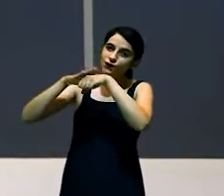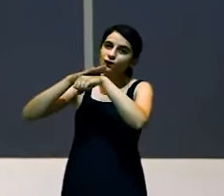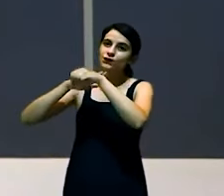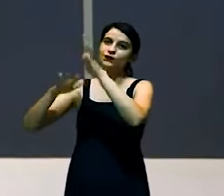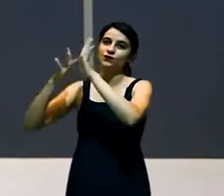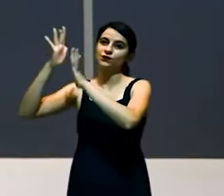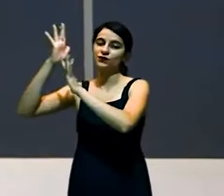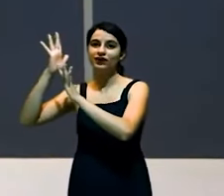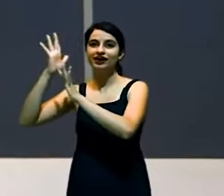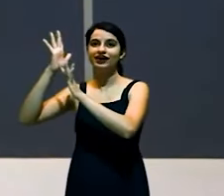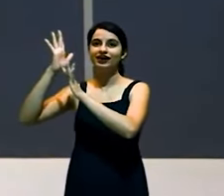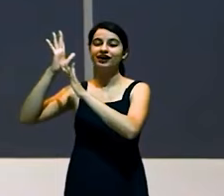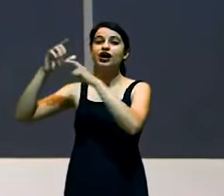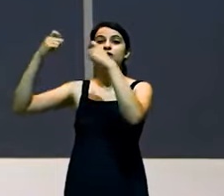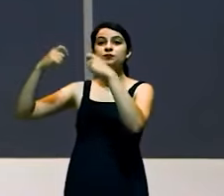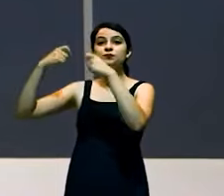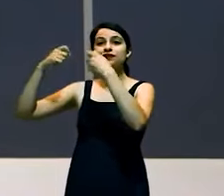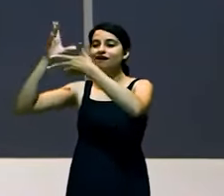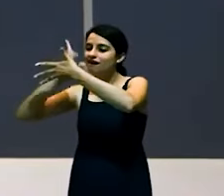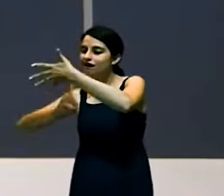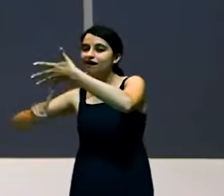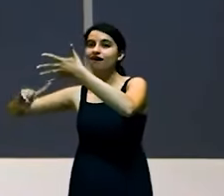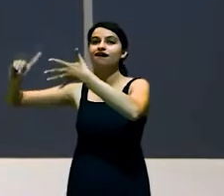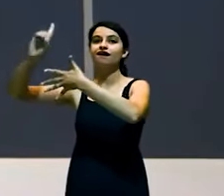Coloque Jesus como prioridade.